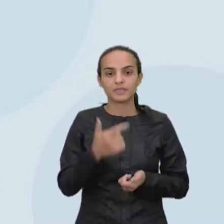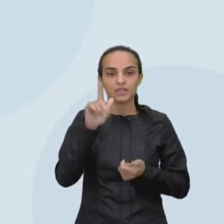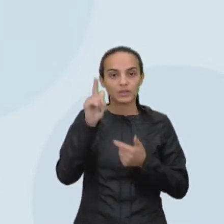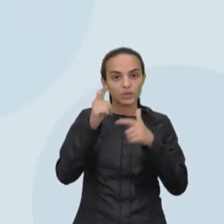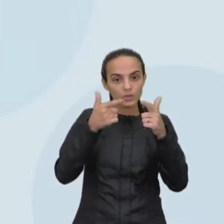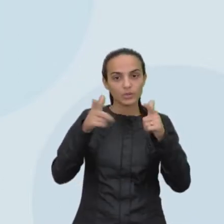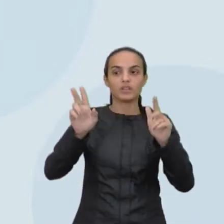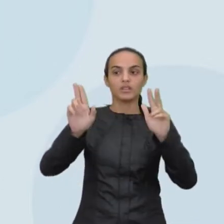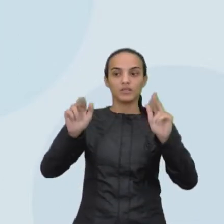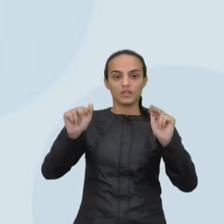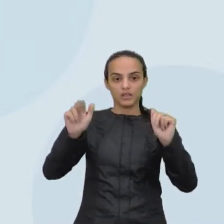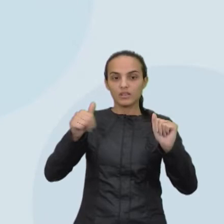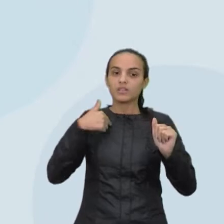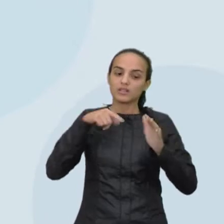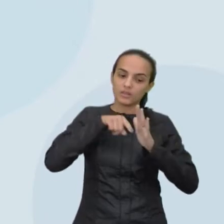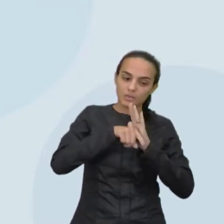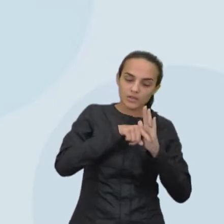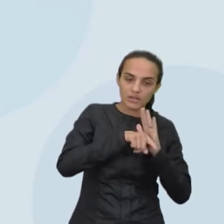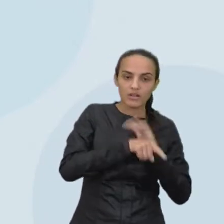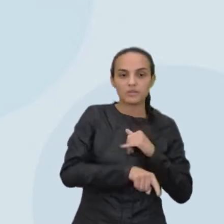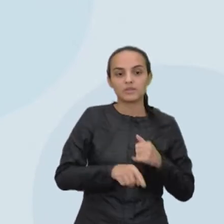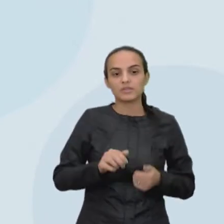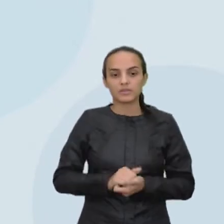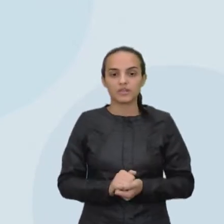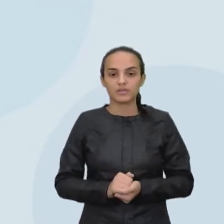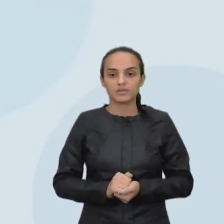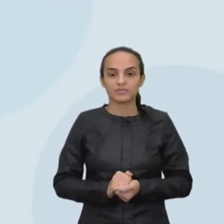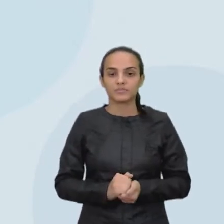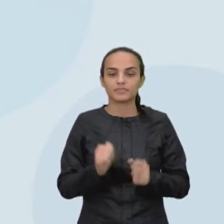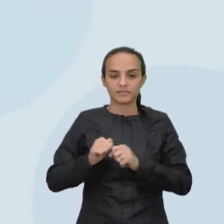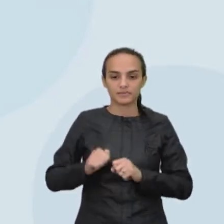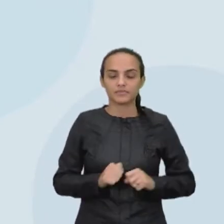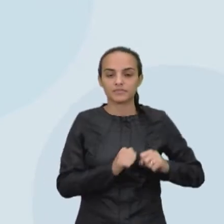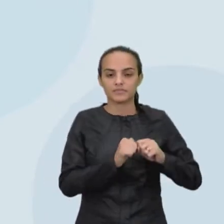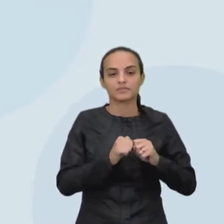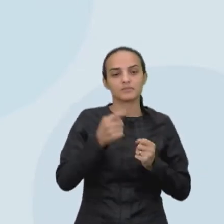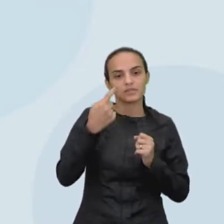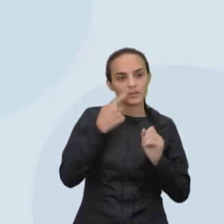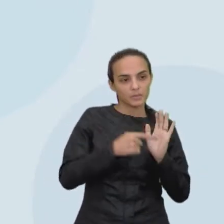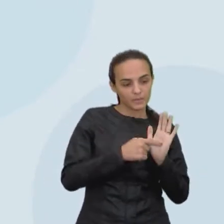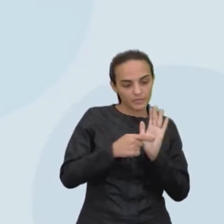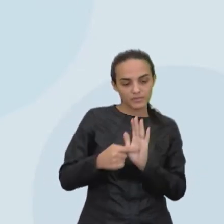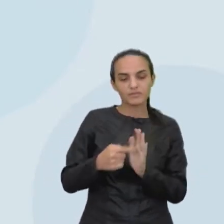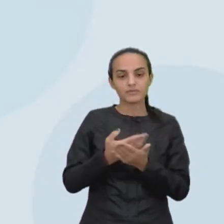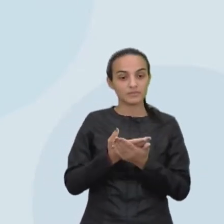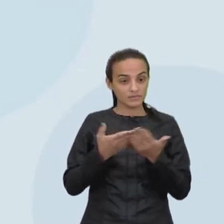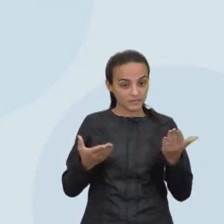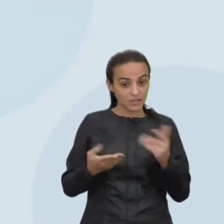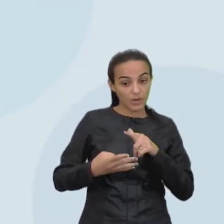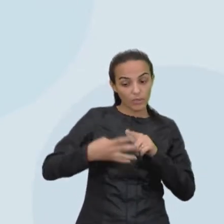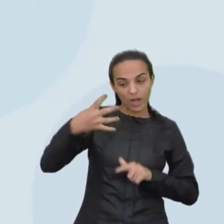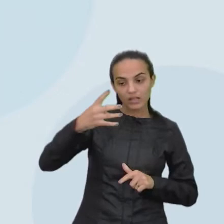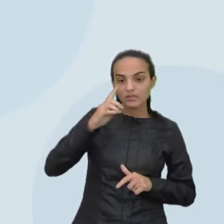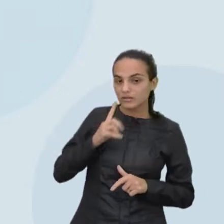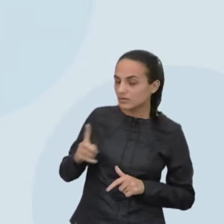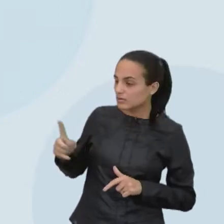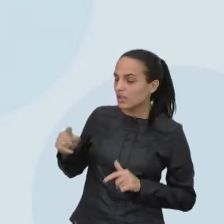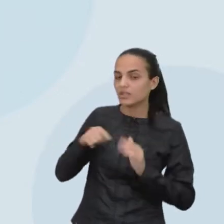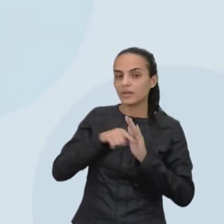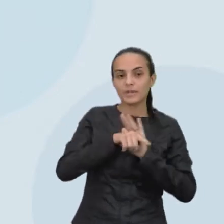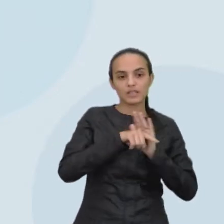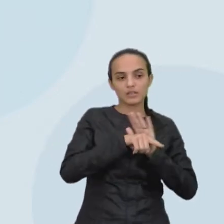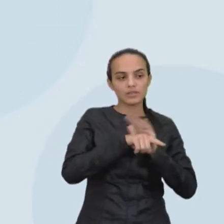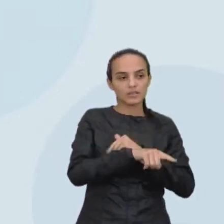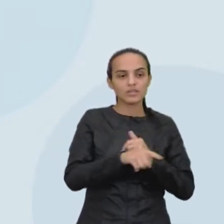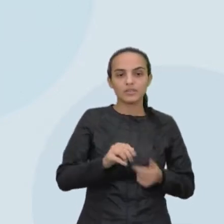coisas, do tipo de pesquisa a ser realizada. E aí a gente mostra para vocês, aparecem 4 tipos de pesquisas aí que